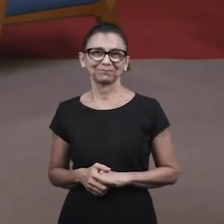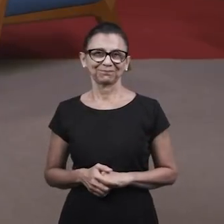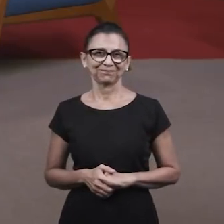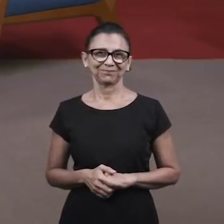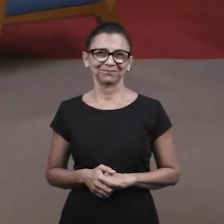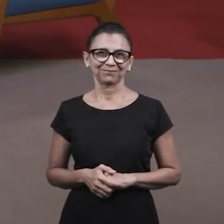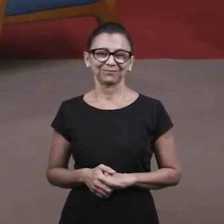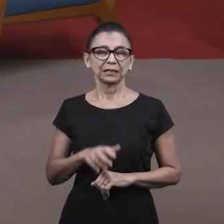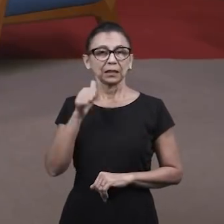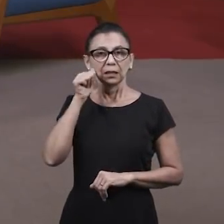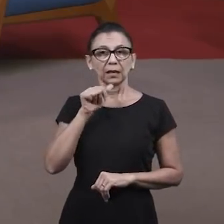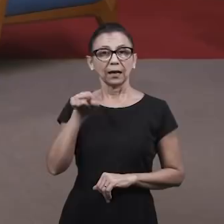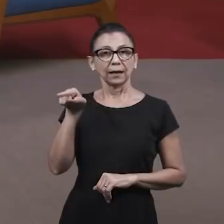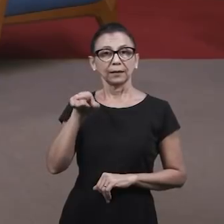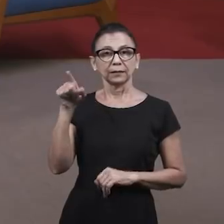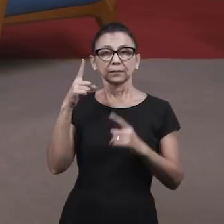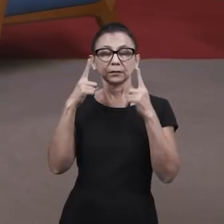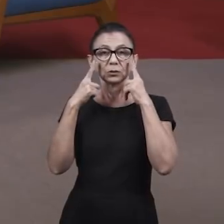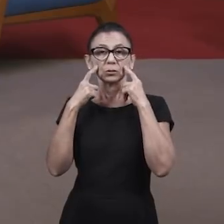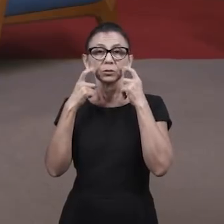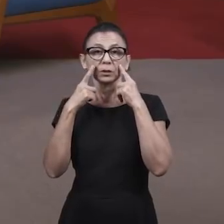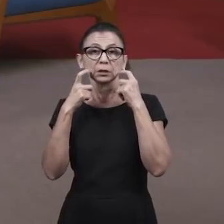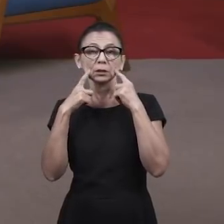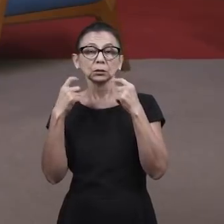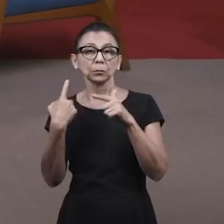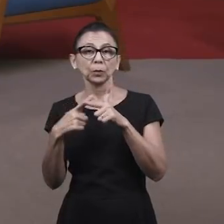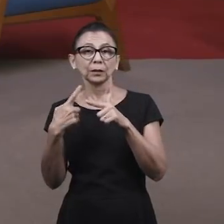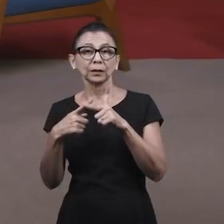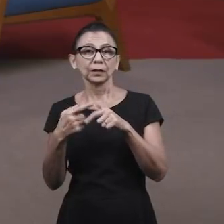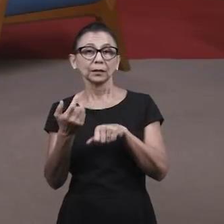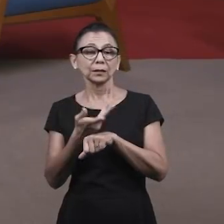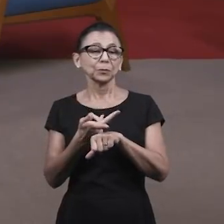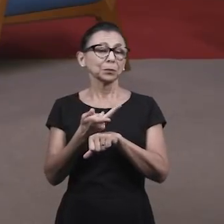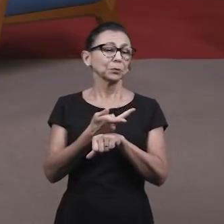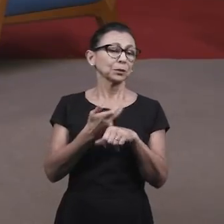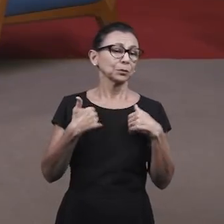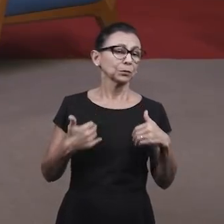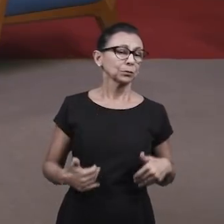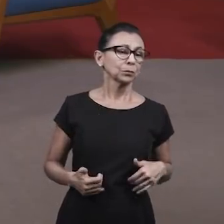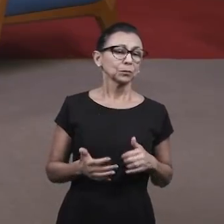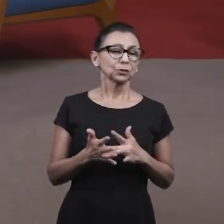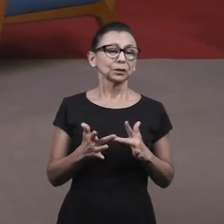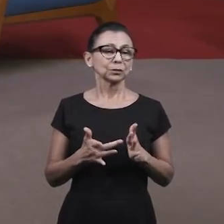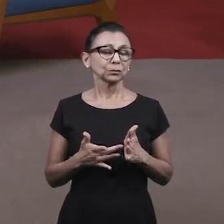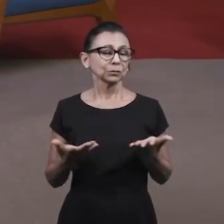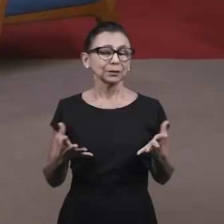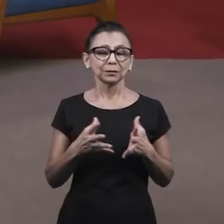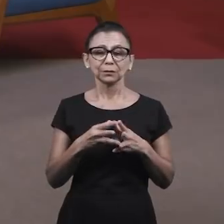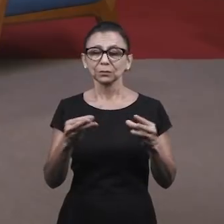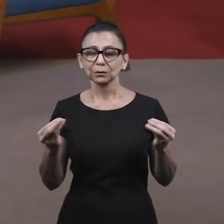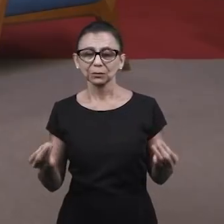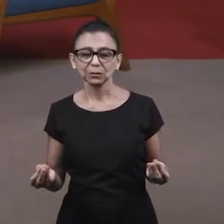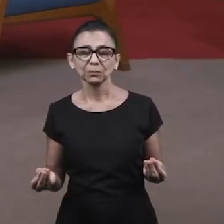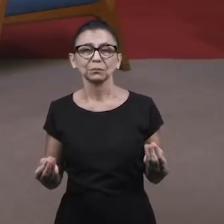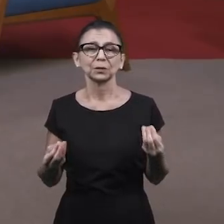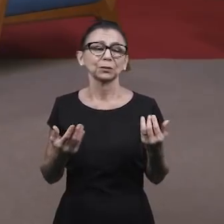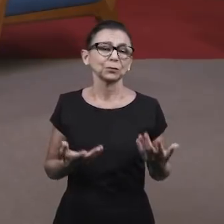puseram? Aí ela se vira e vê Jesus, ela confundiu com o hortelão, com o